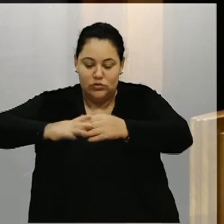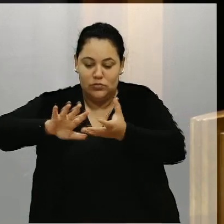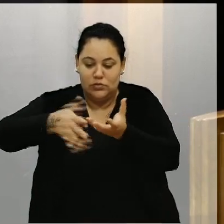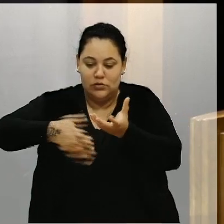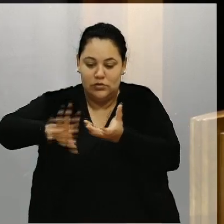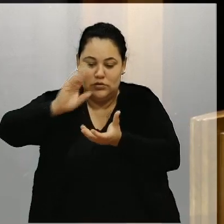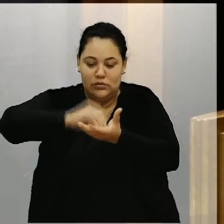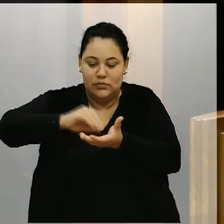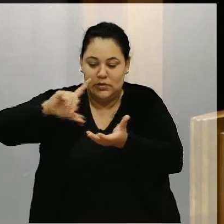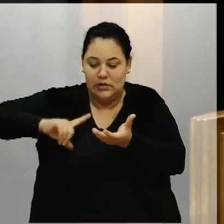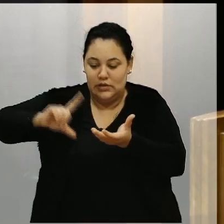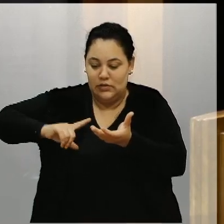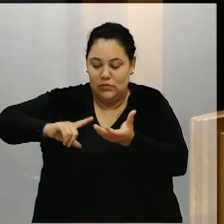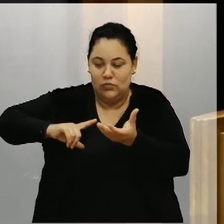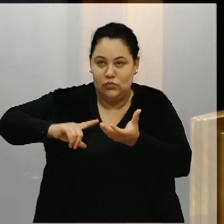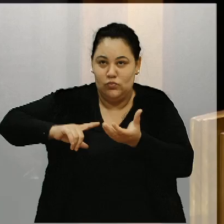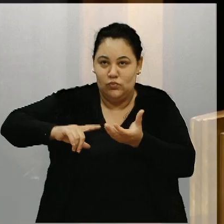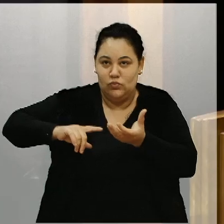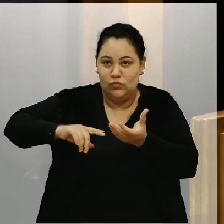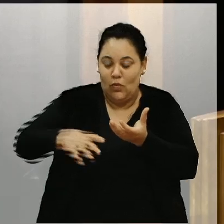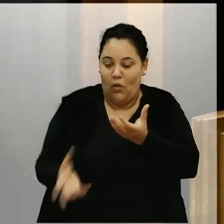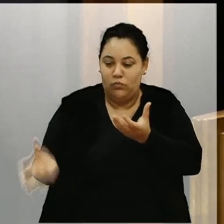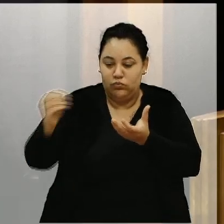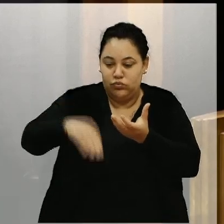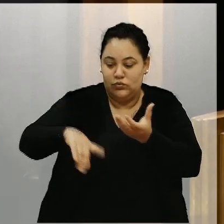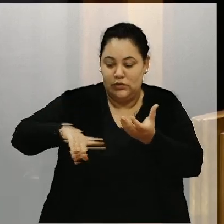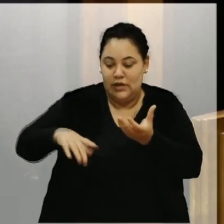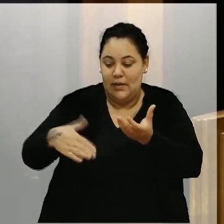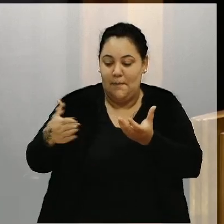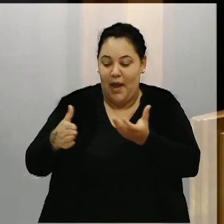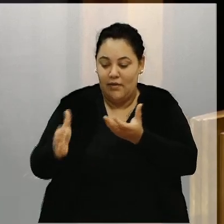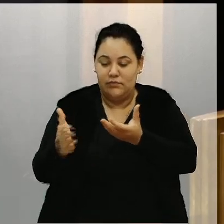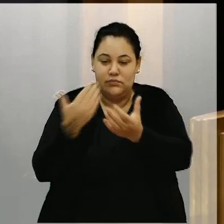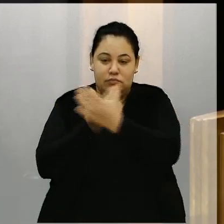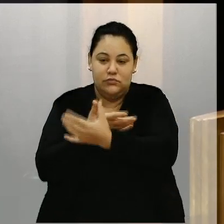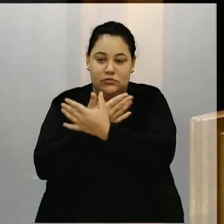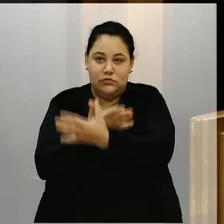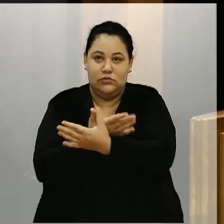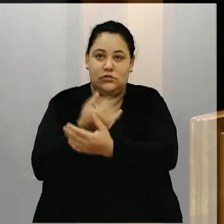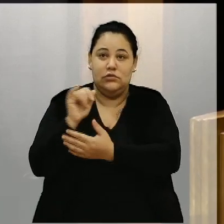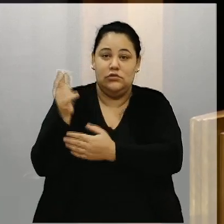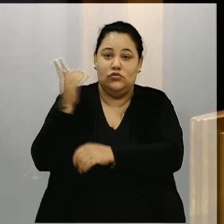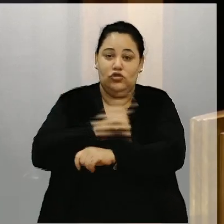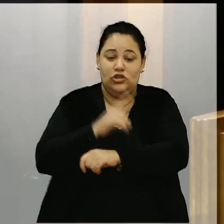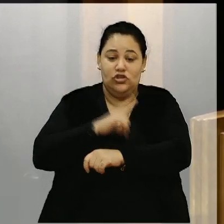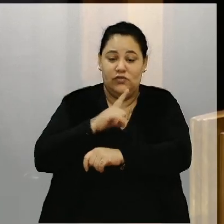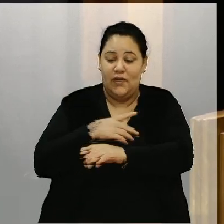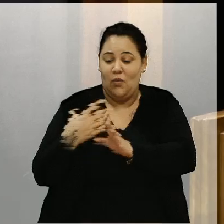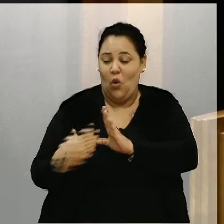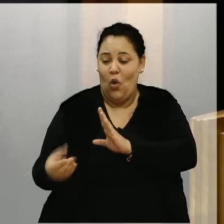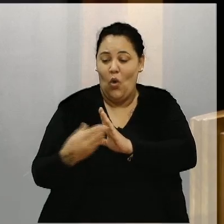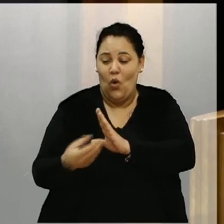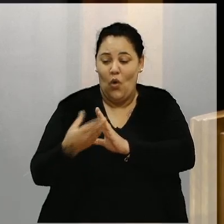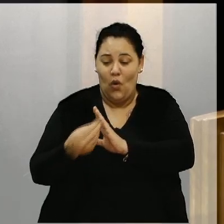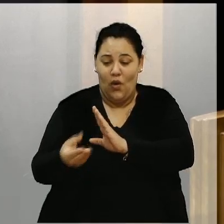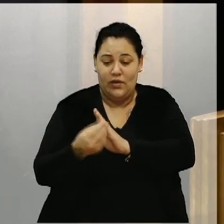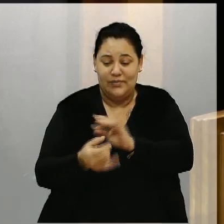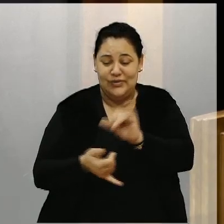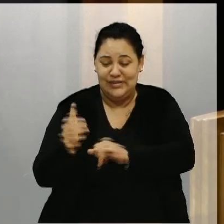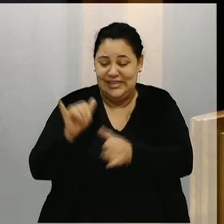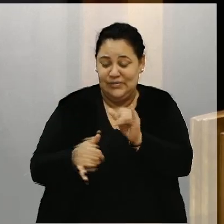poço permanente de observação. Tem peixes, tem aves. Se um dia houver qualquer vazamento na cela que está